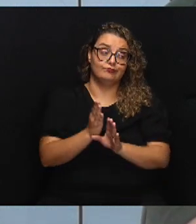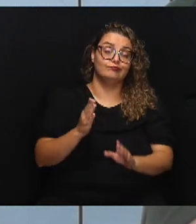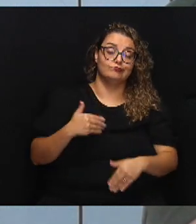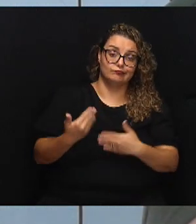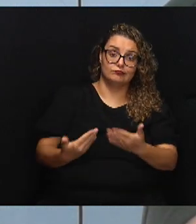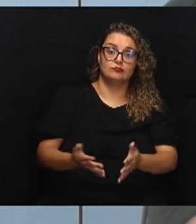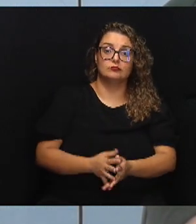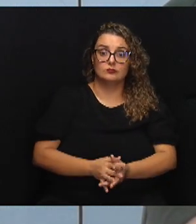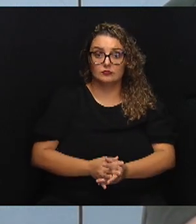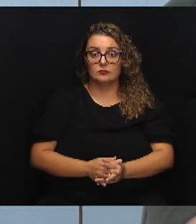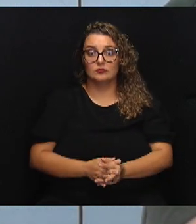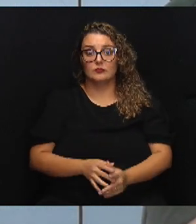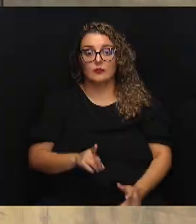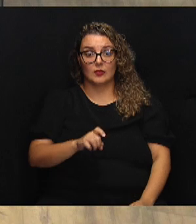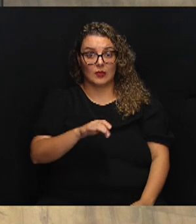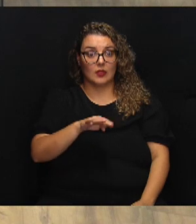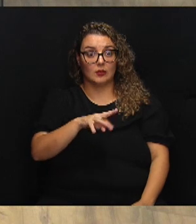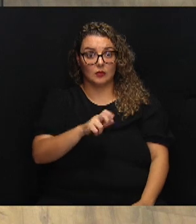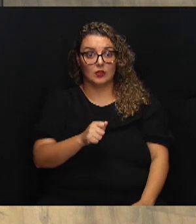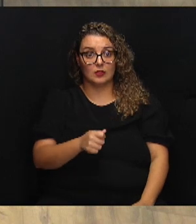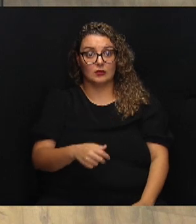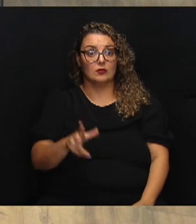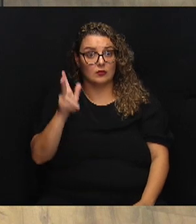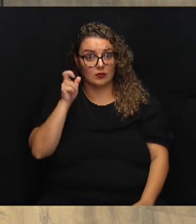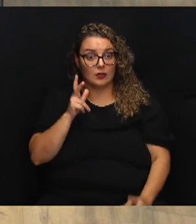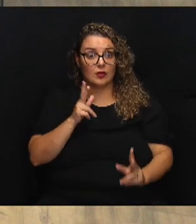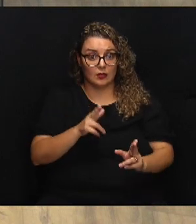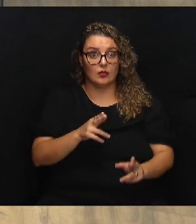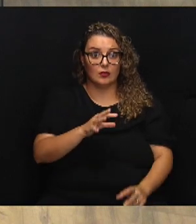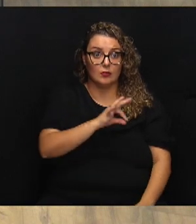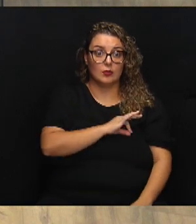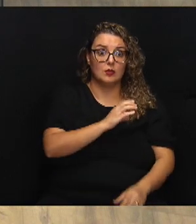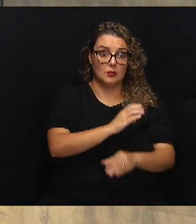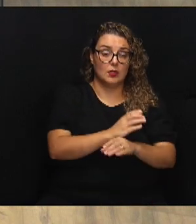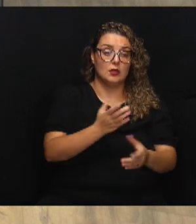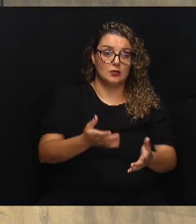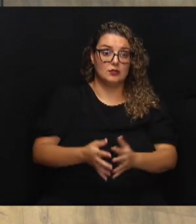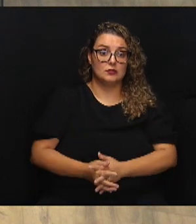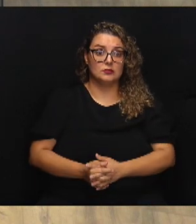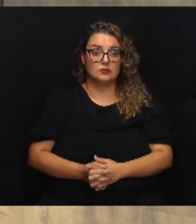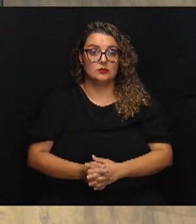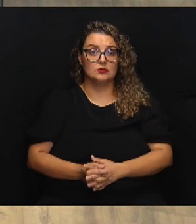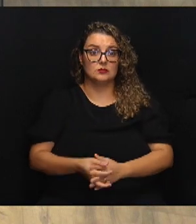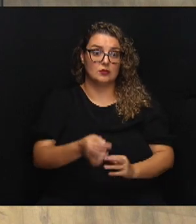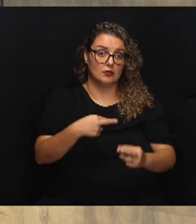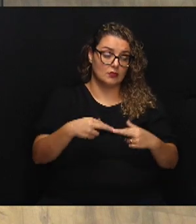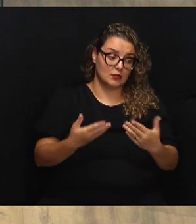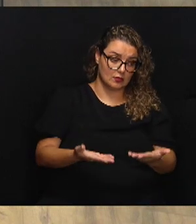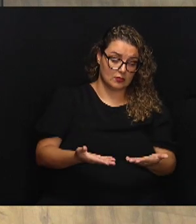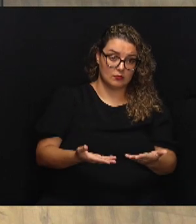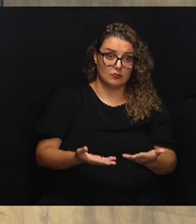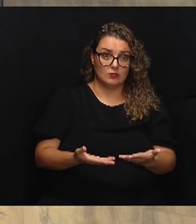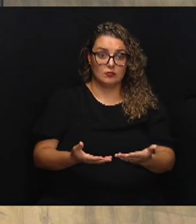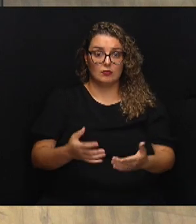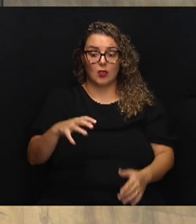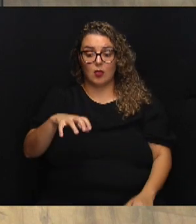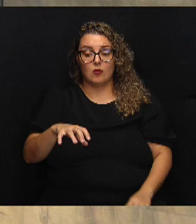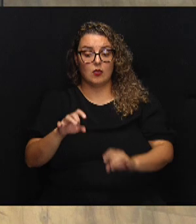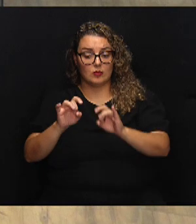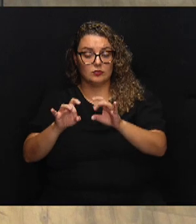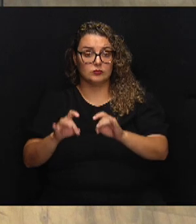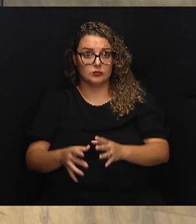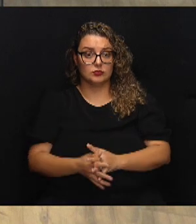Né? Débora, quero ouvi-la também, ainda mais como da Polícia Civil, né, desse questionamento sobre um órgão